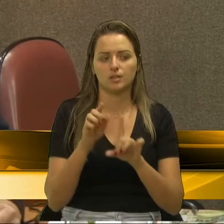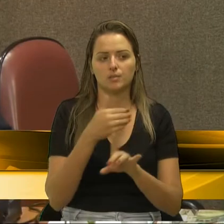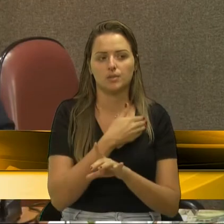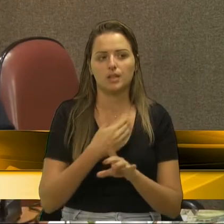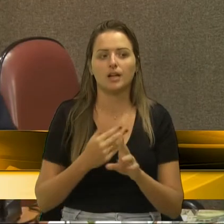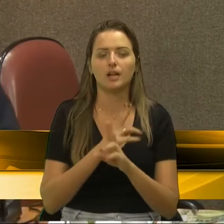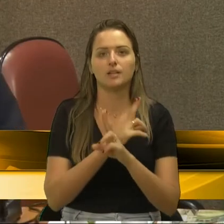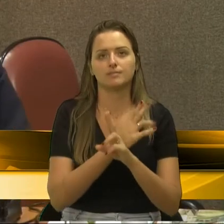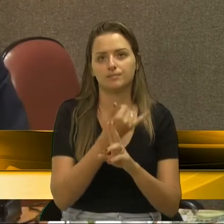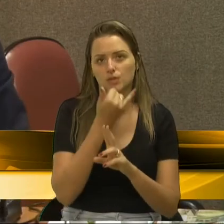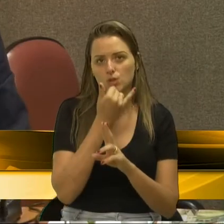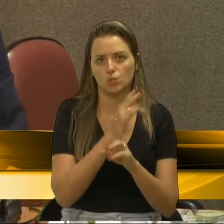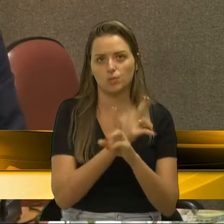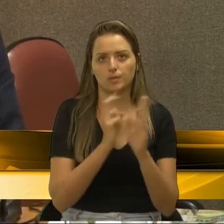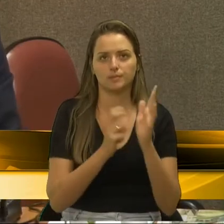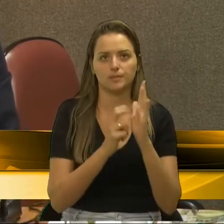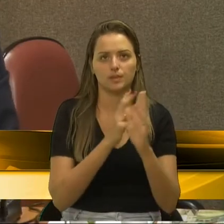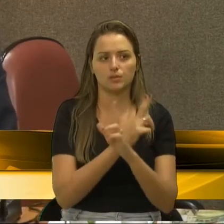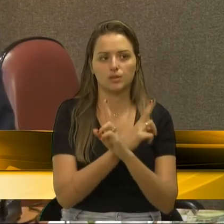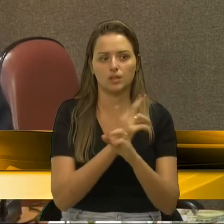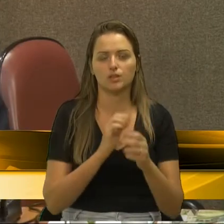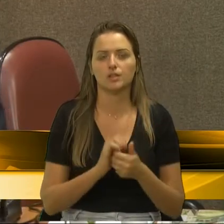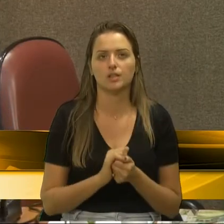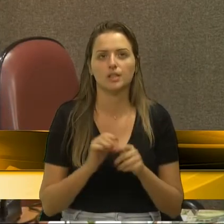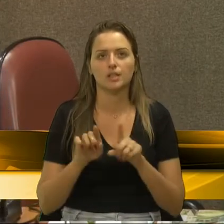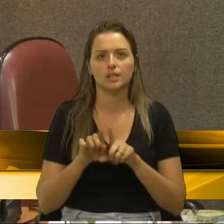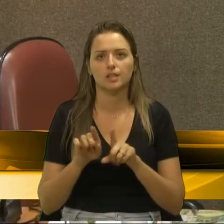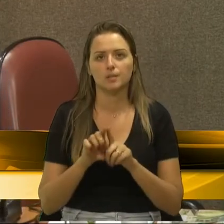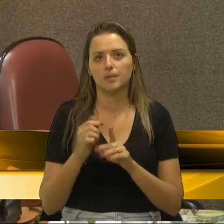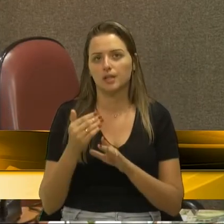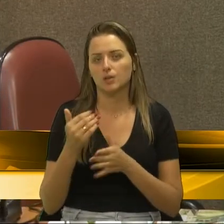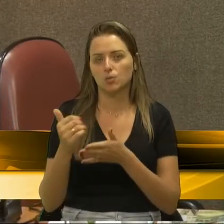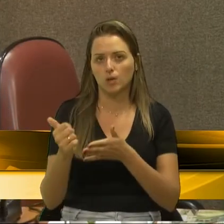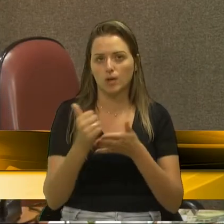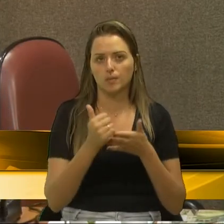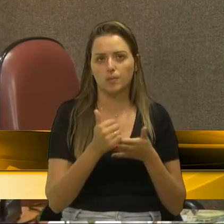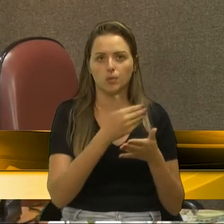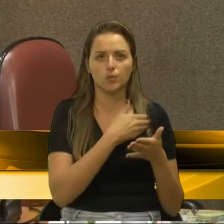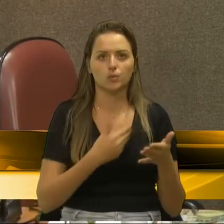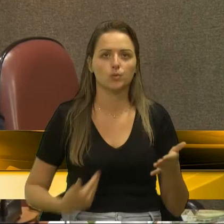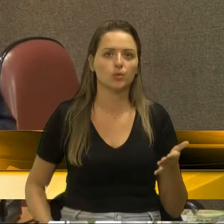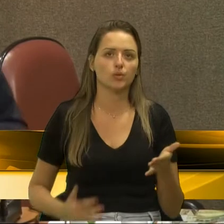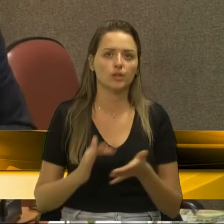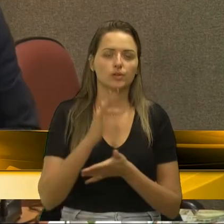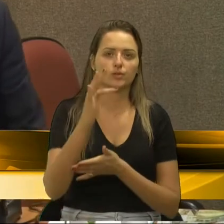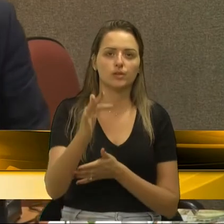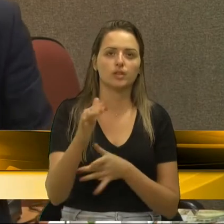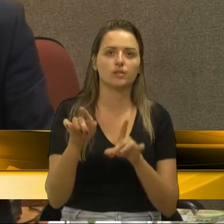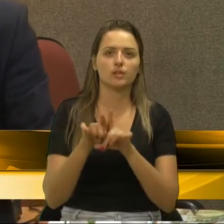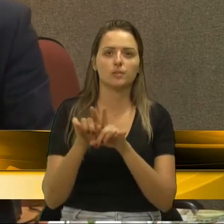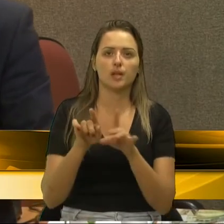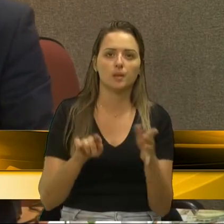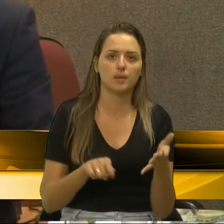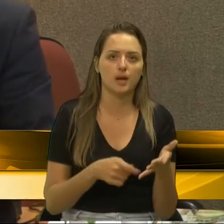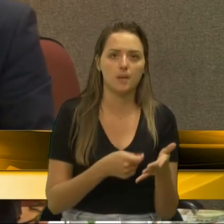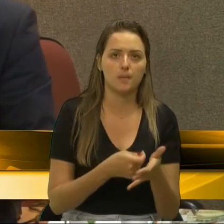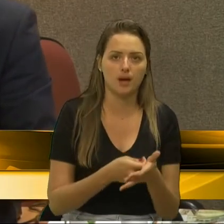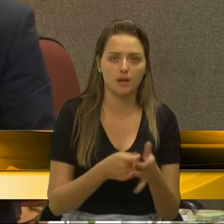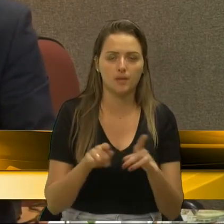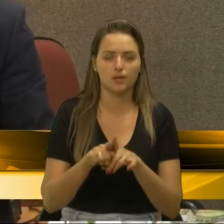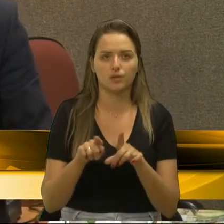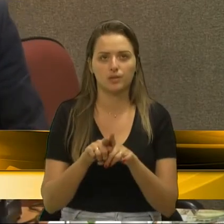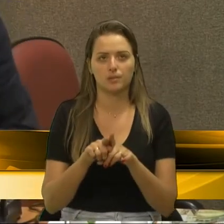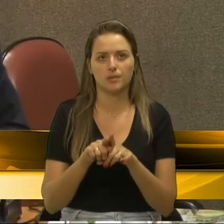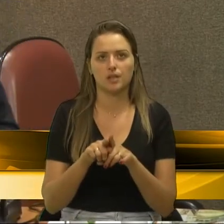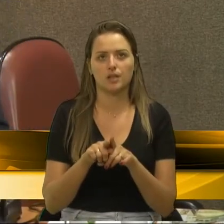Federal, portanto do ente federal, para as desapropriações e